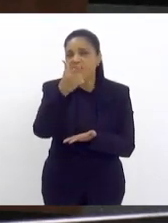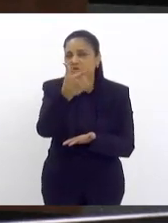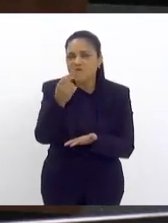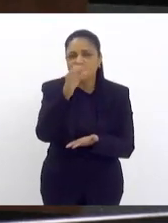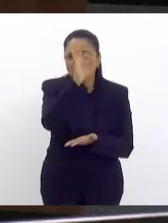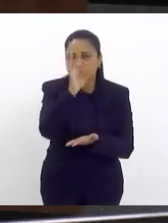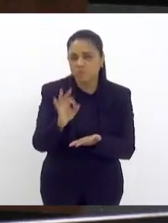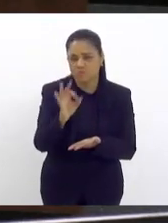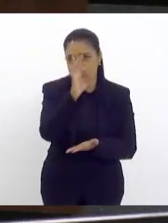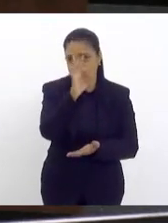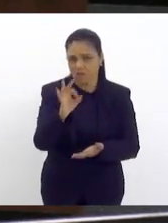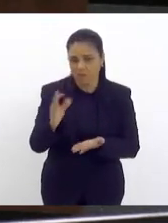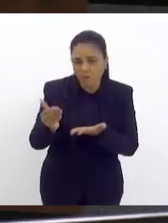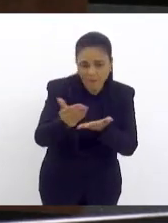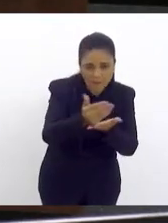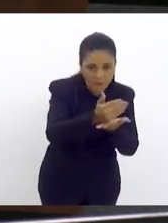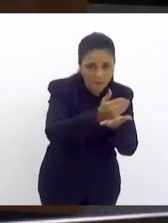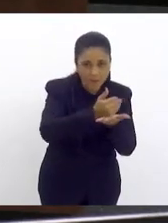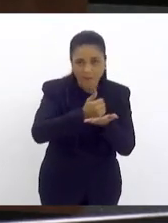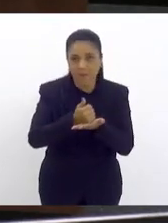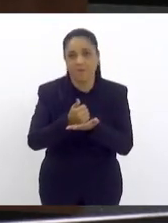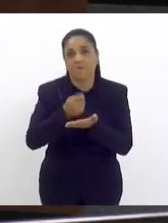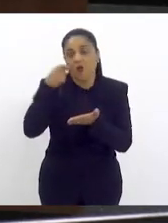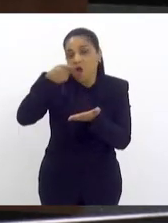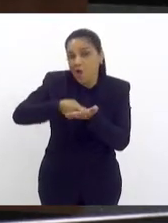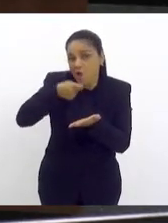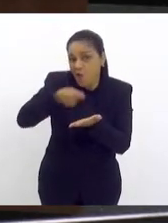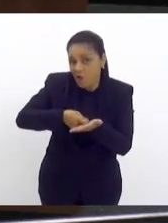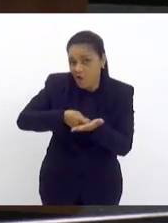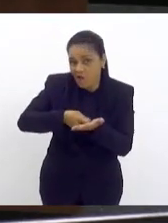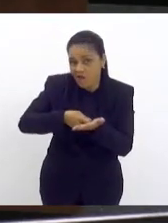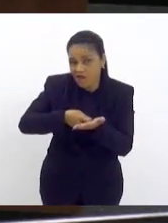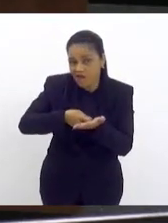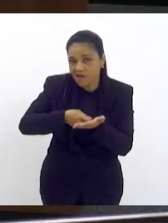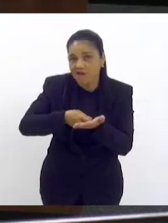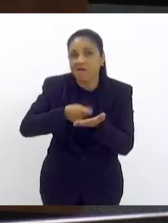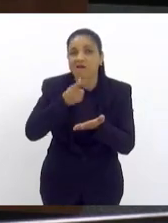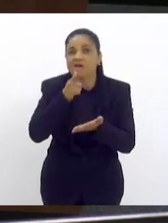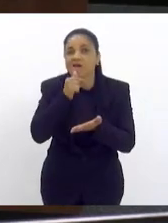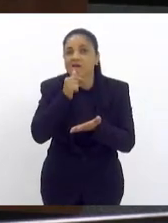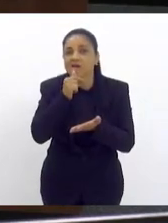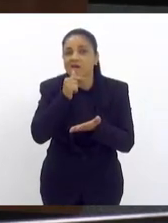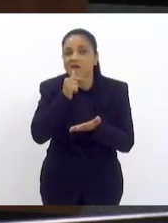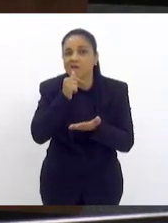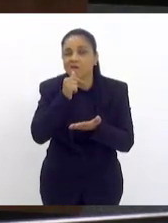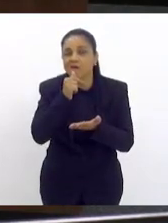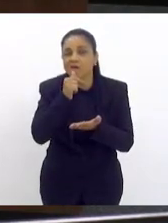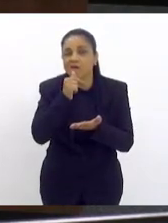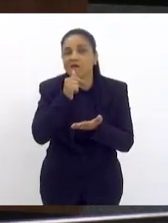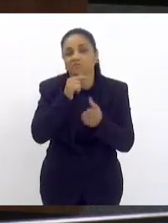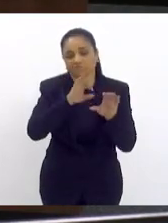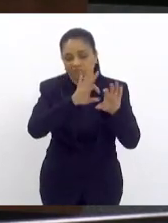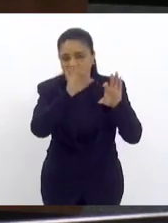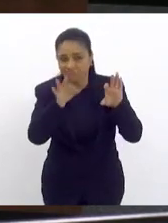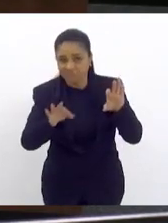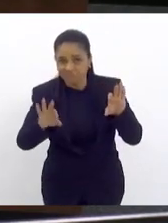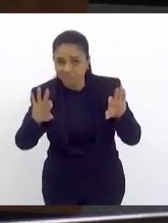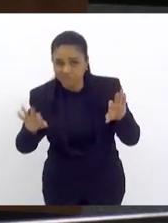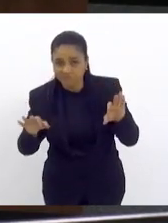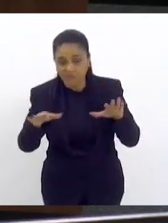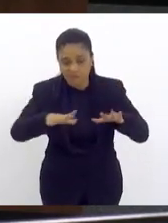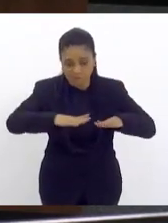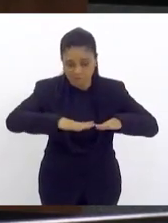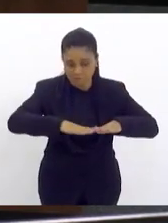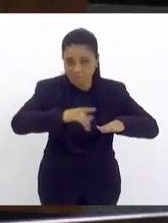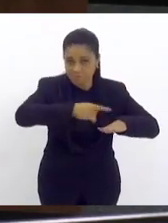dos recursos arrecadados pela cobrança pelo uso de água incidente sobre o setor de saneamento nas